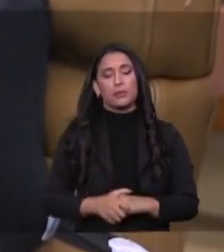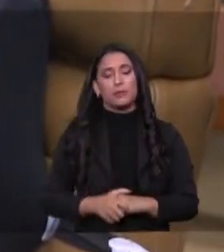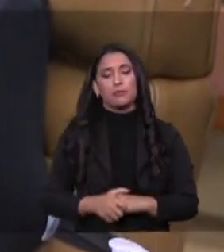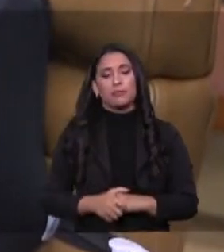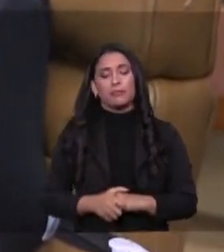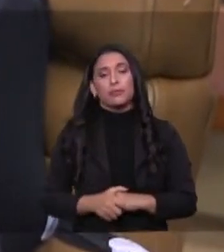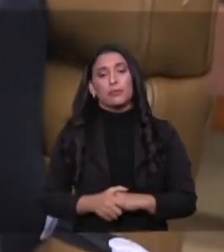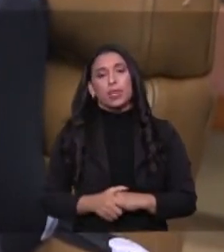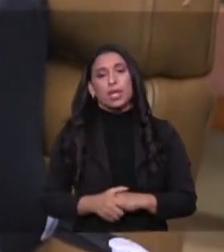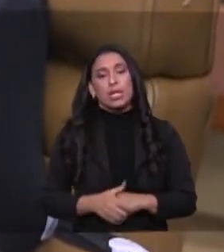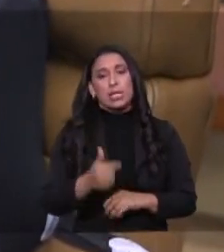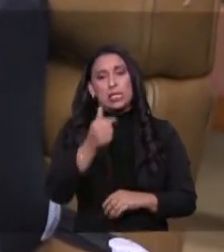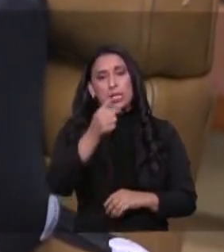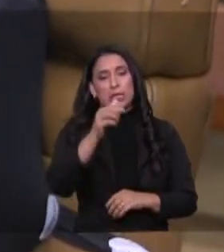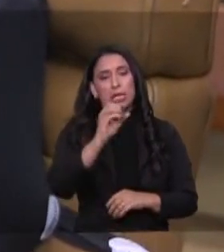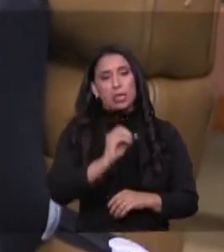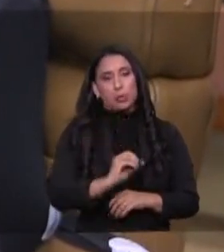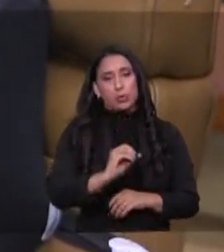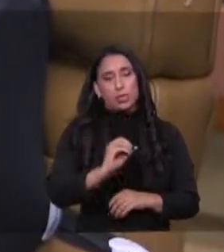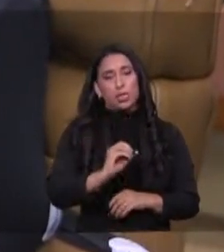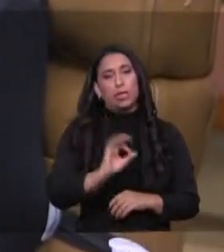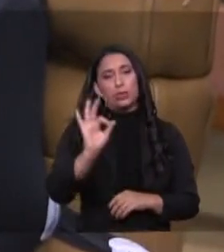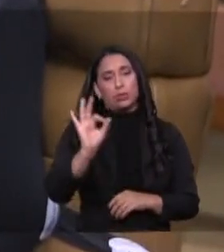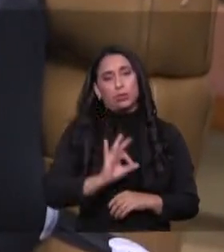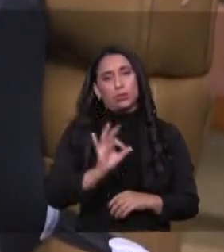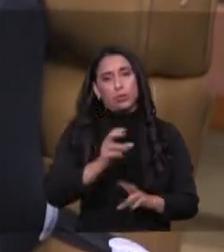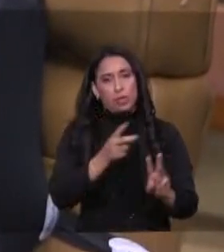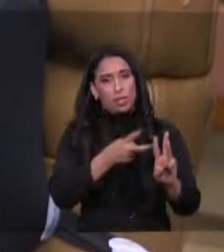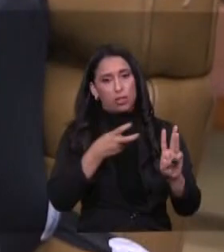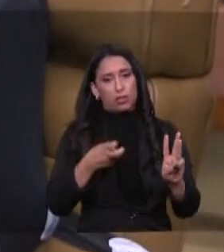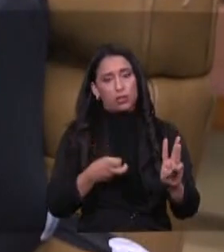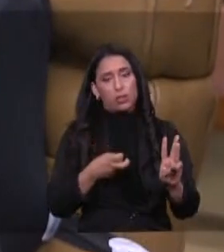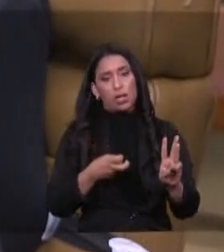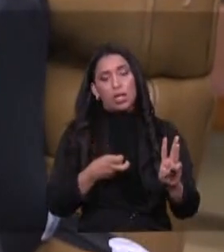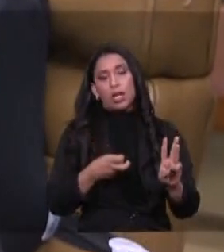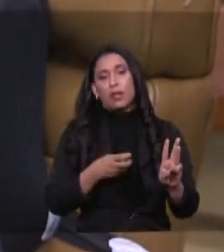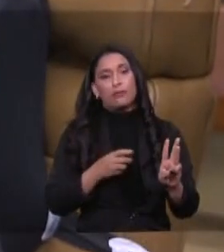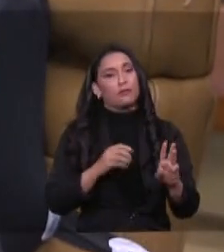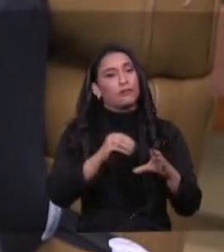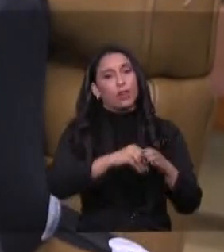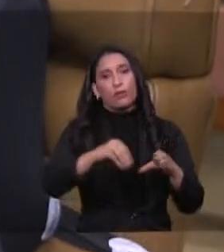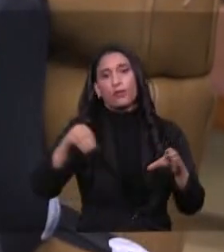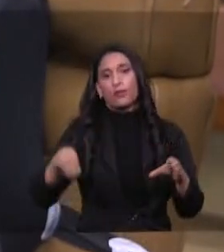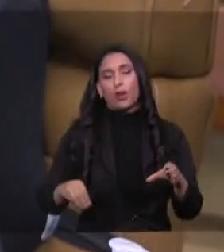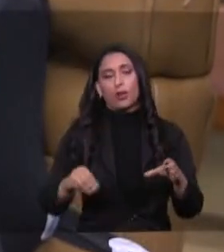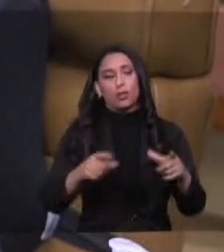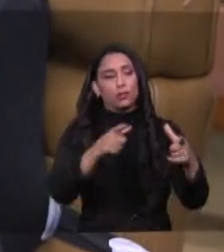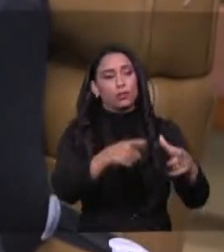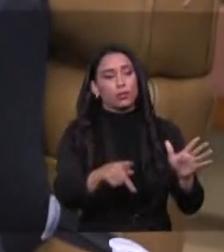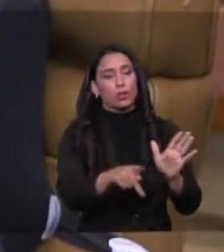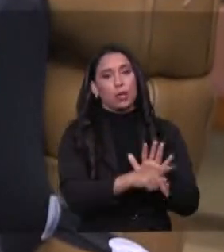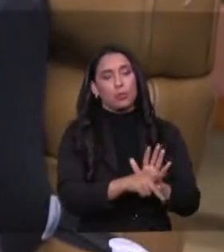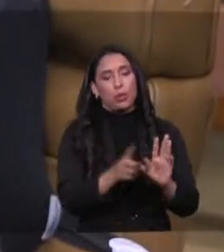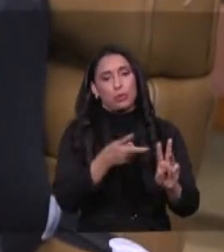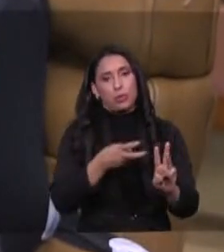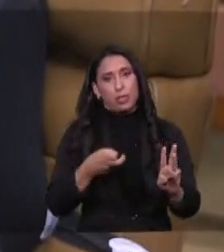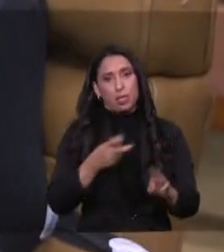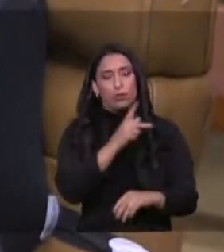quase 70% dos indígenas no Amazonas vivendo fora das terras indígenas.